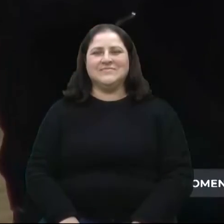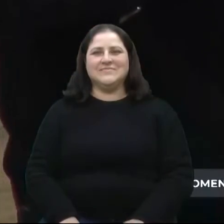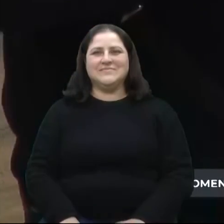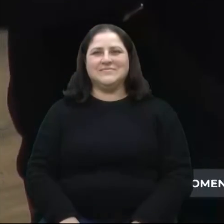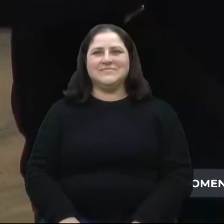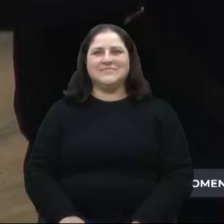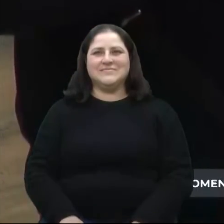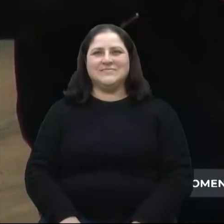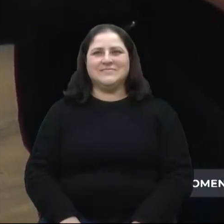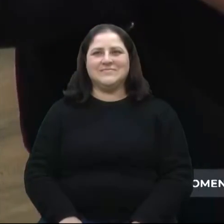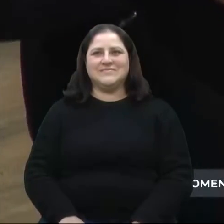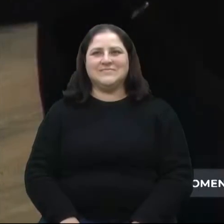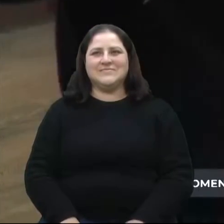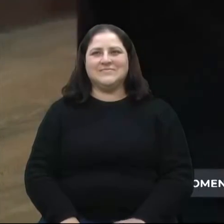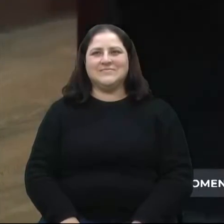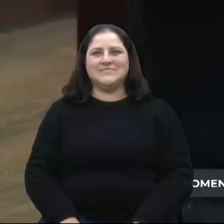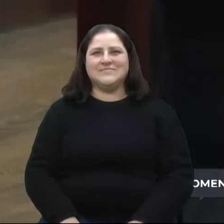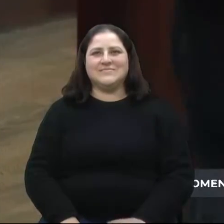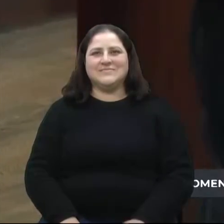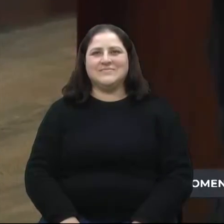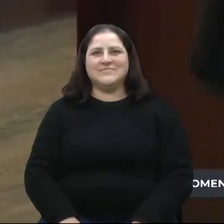Mi fa piangere e